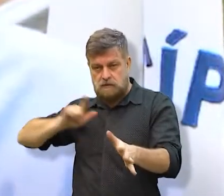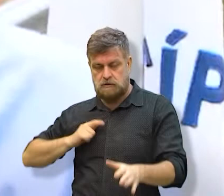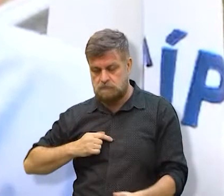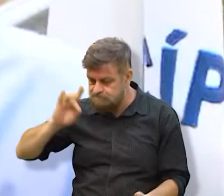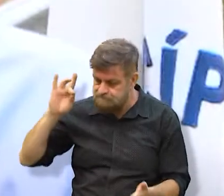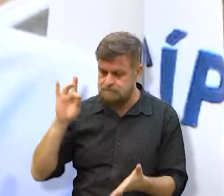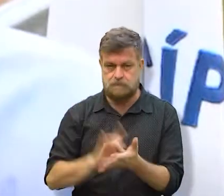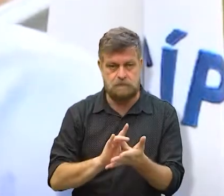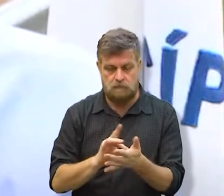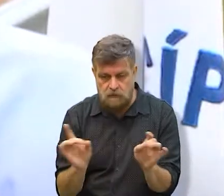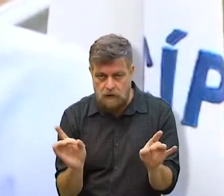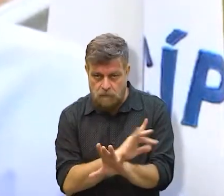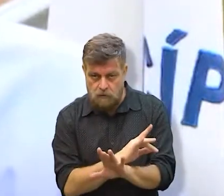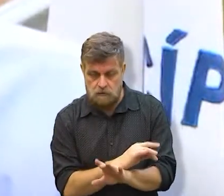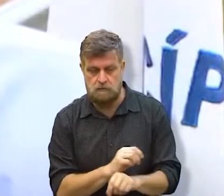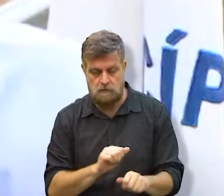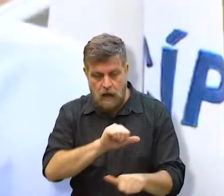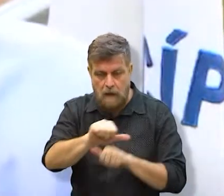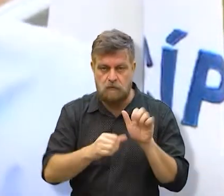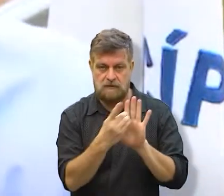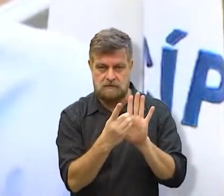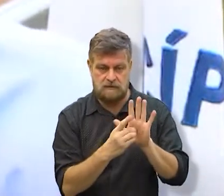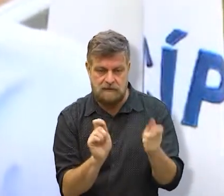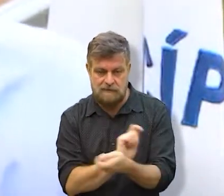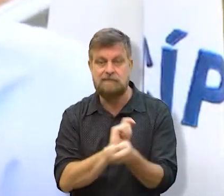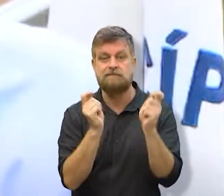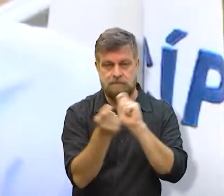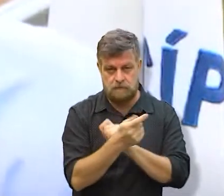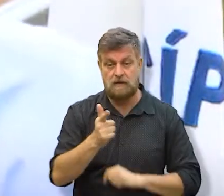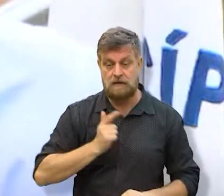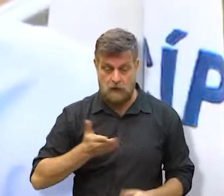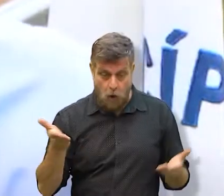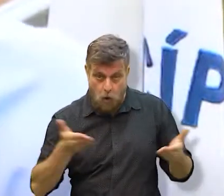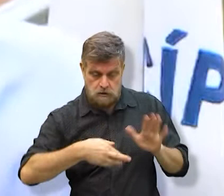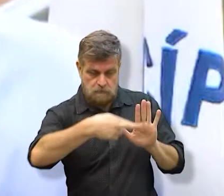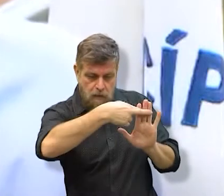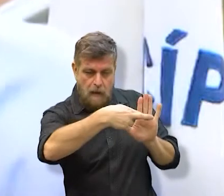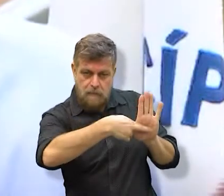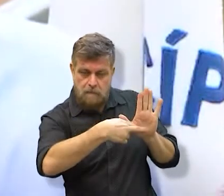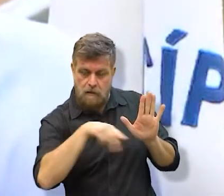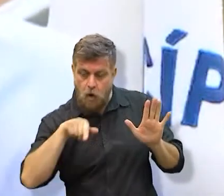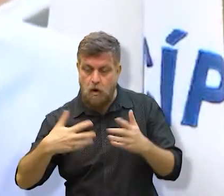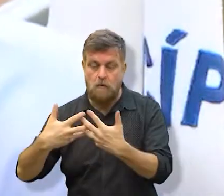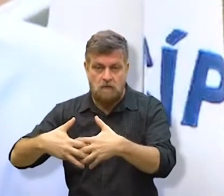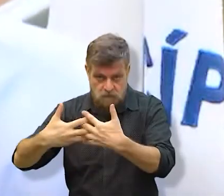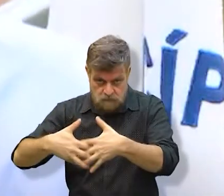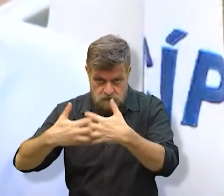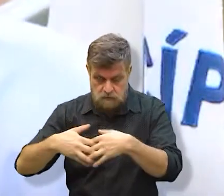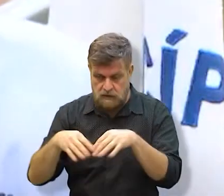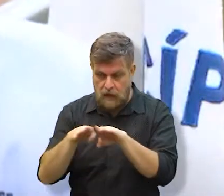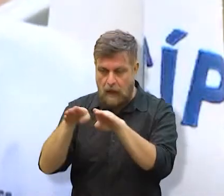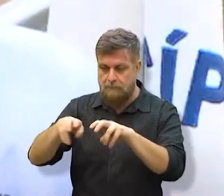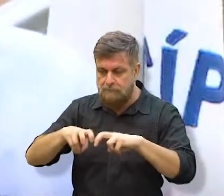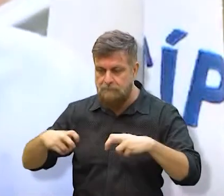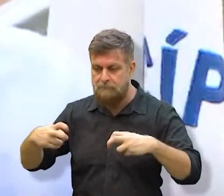de formalizar e finalizar a alteração do decreto. Existe um decreto hoje que regulamenta a instalação e funcionamento do